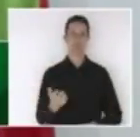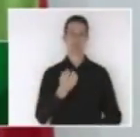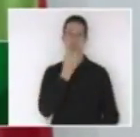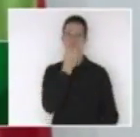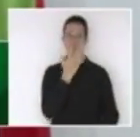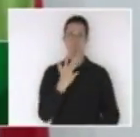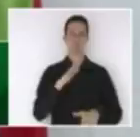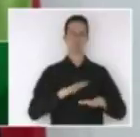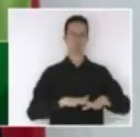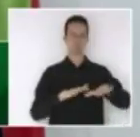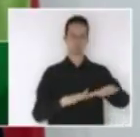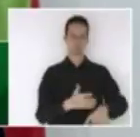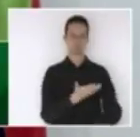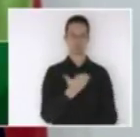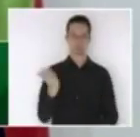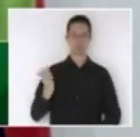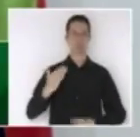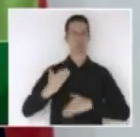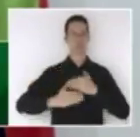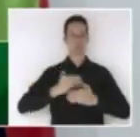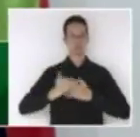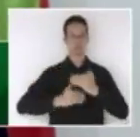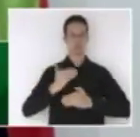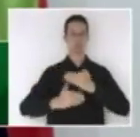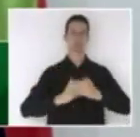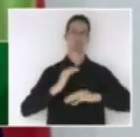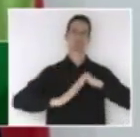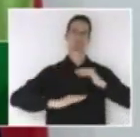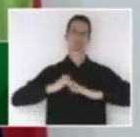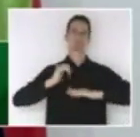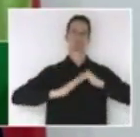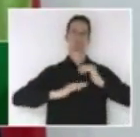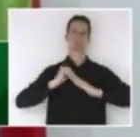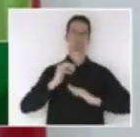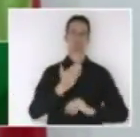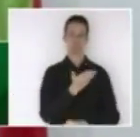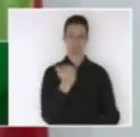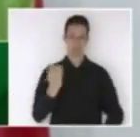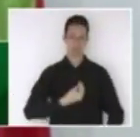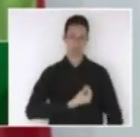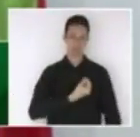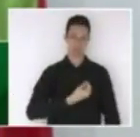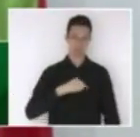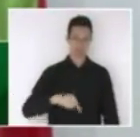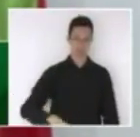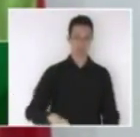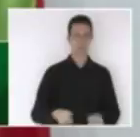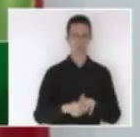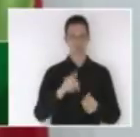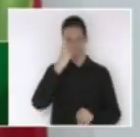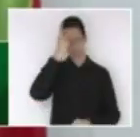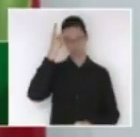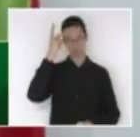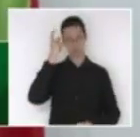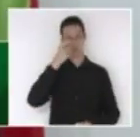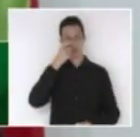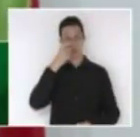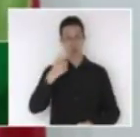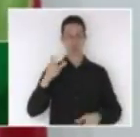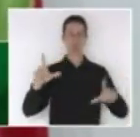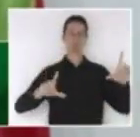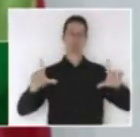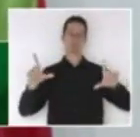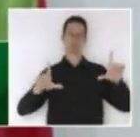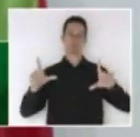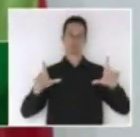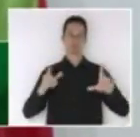vocês vêm construindo. Aos que estão aqui, aos que estão nos acompanhando, que com certeza são muitos, estão